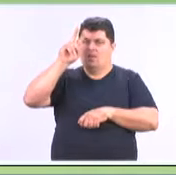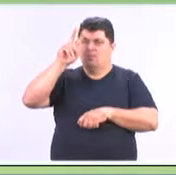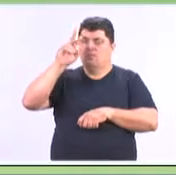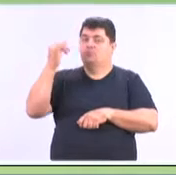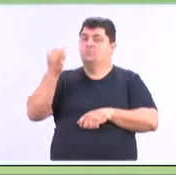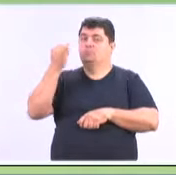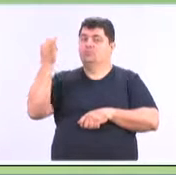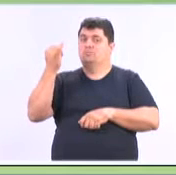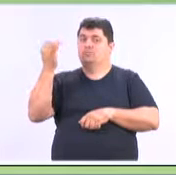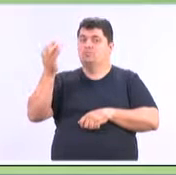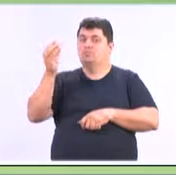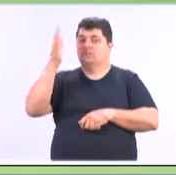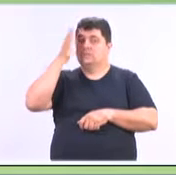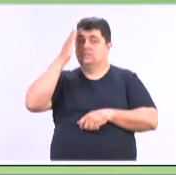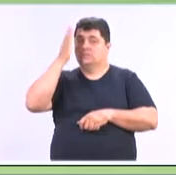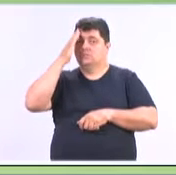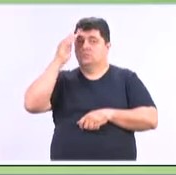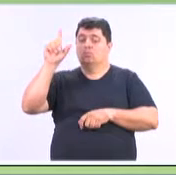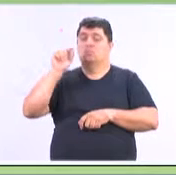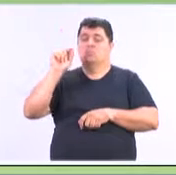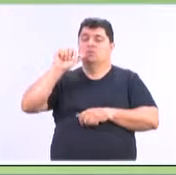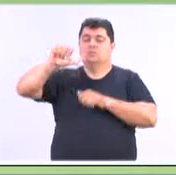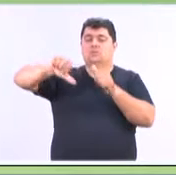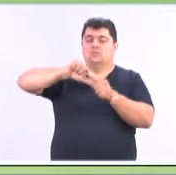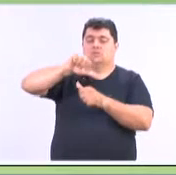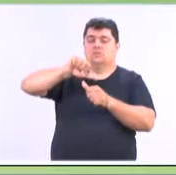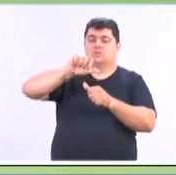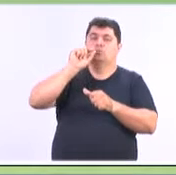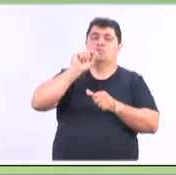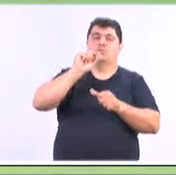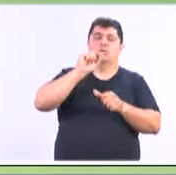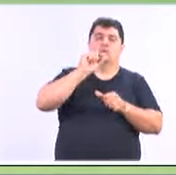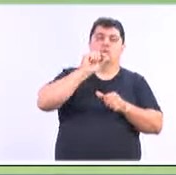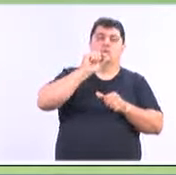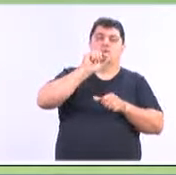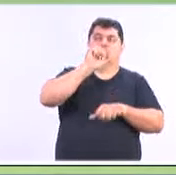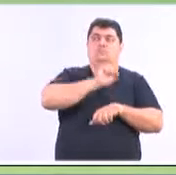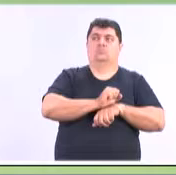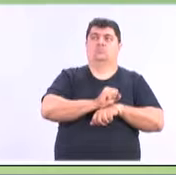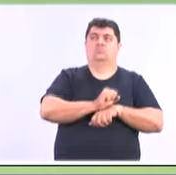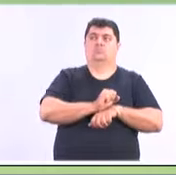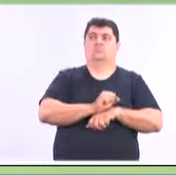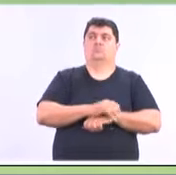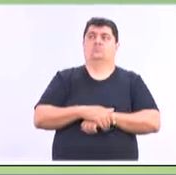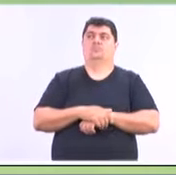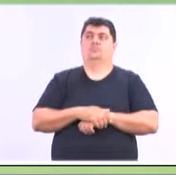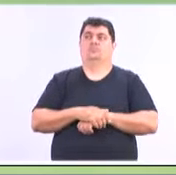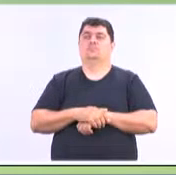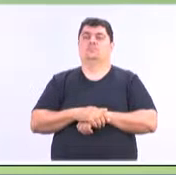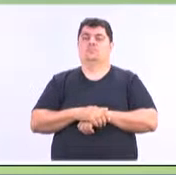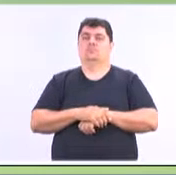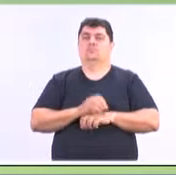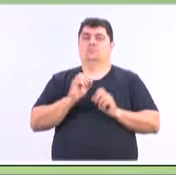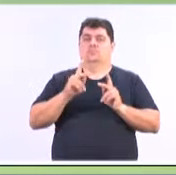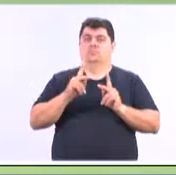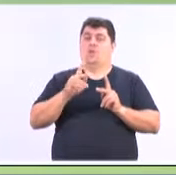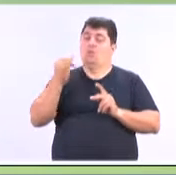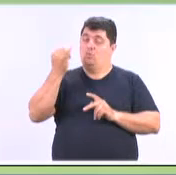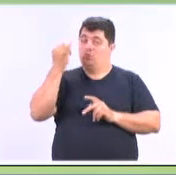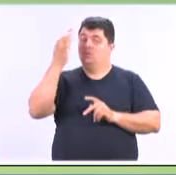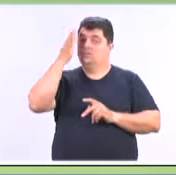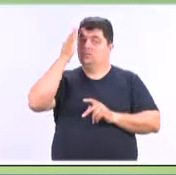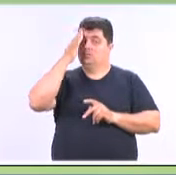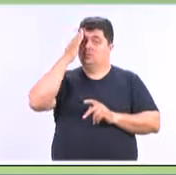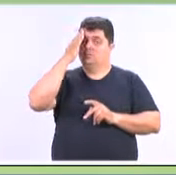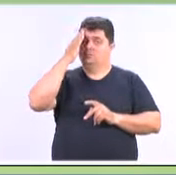muito importante decidir o que é circulante e o que é não circulante, correto? Isso é muito importante.